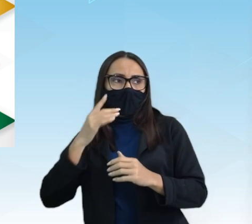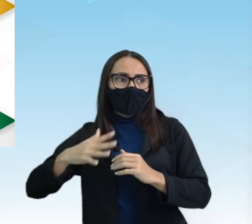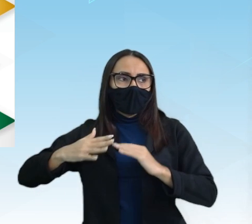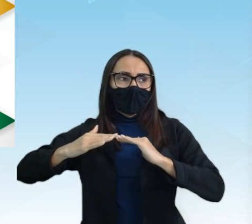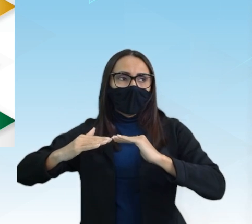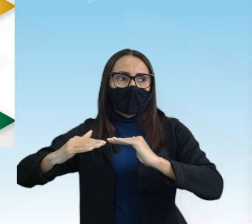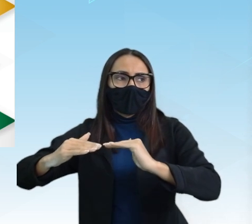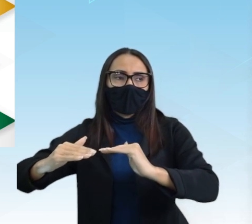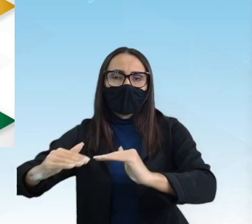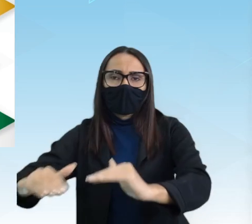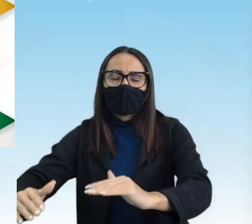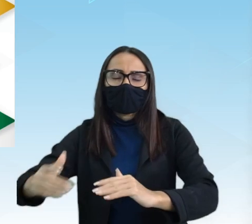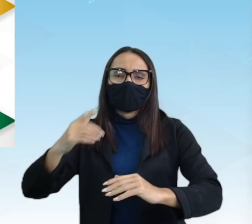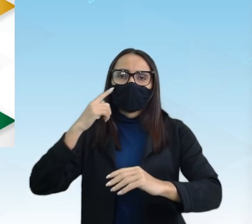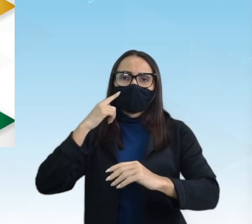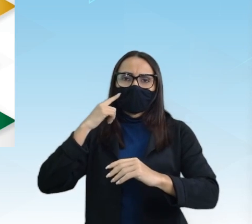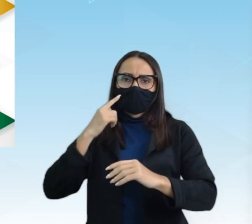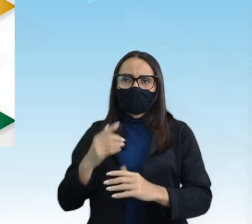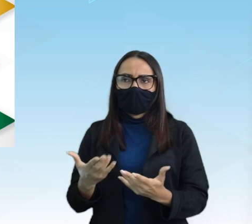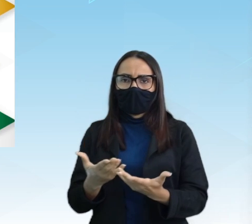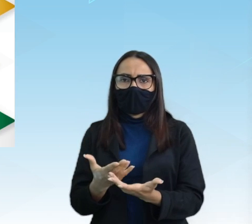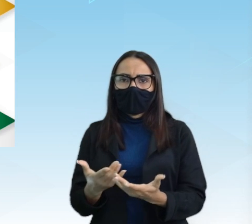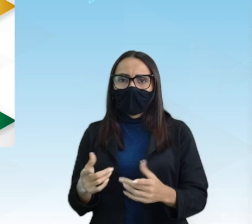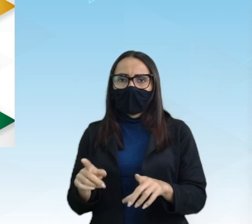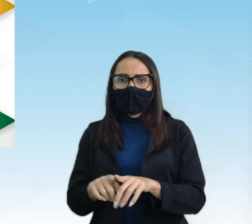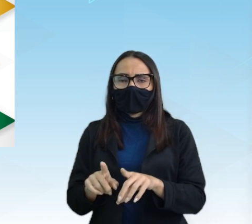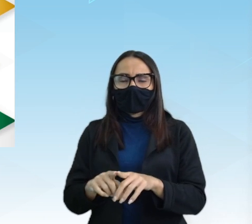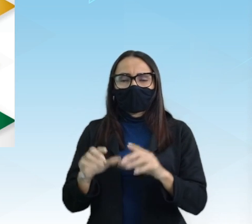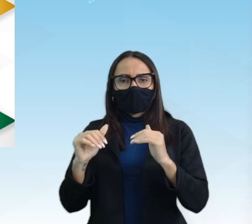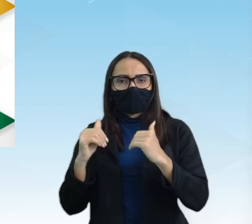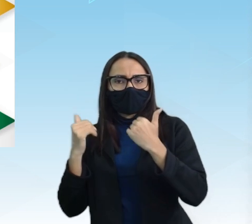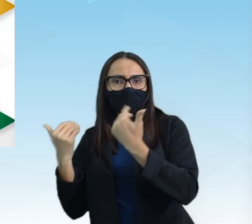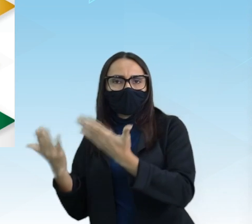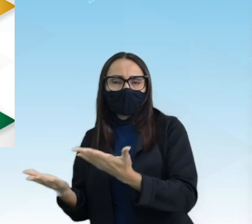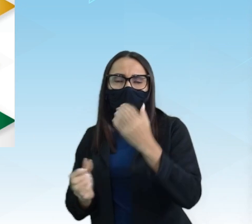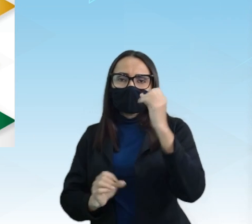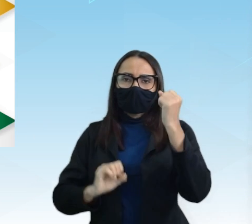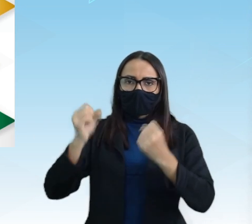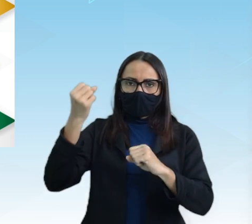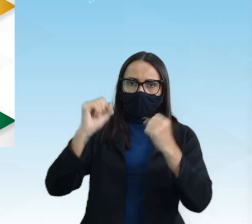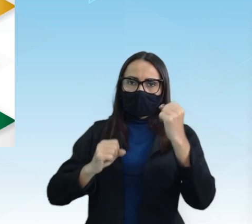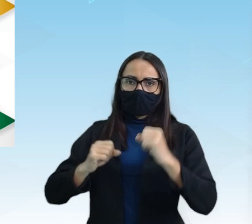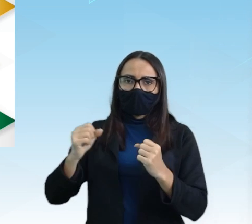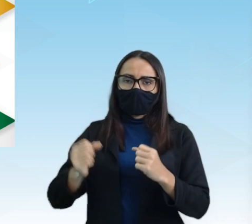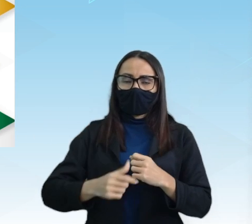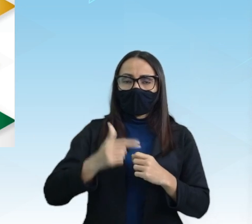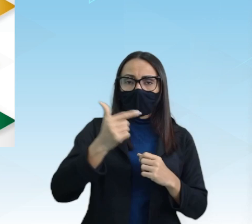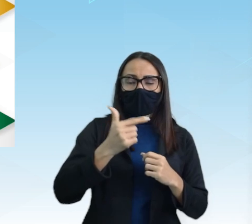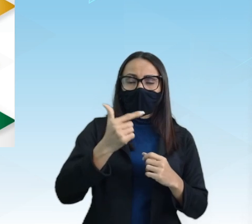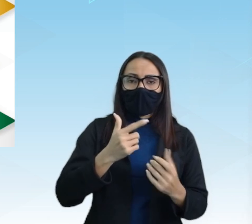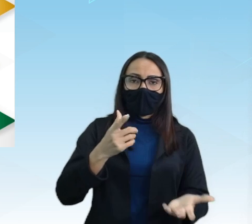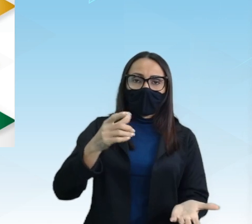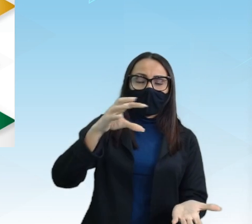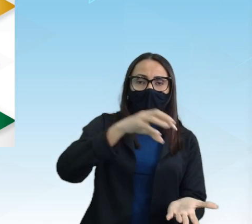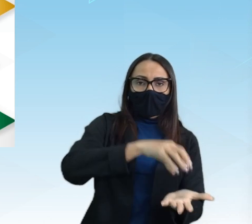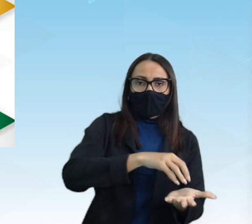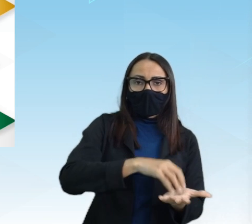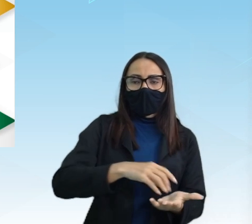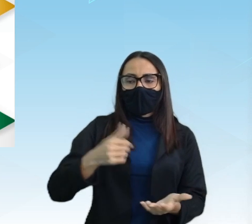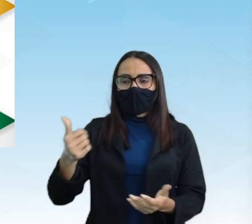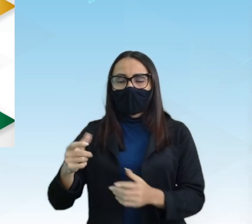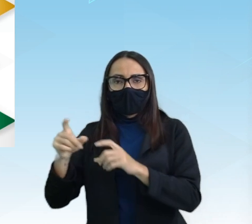em larga produção. Para quê? Para poder levar para a indústria, que é o segundo setor, agropecuária é o primeiro